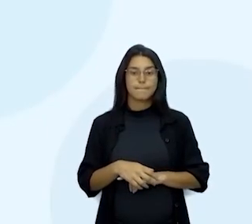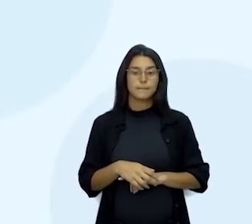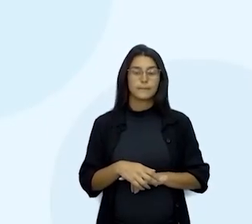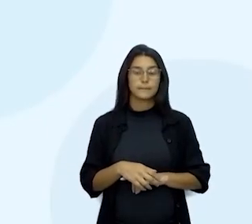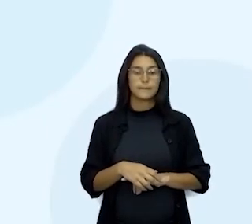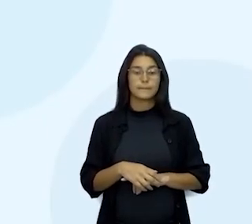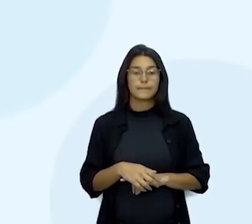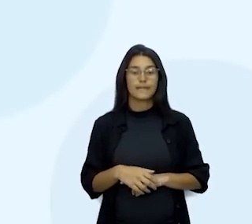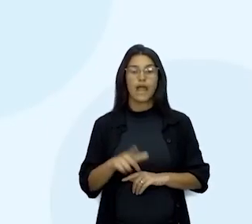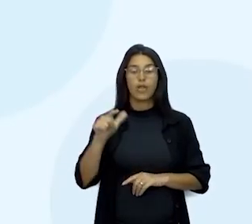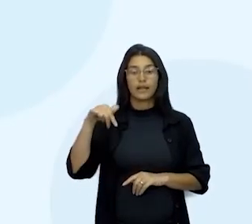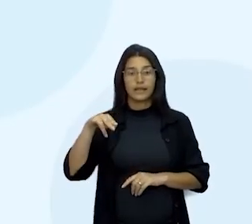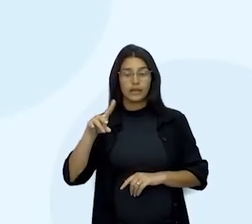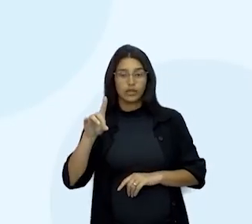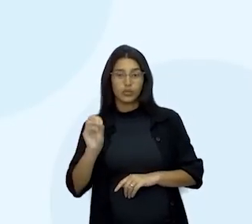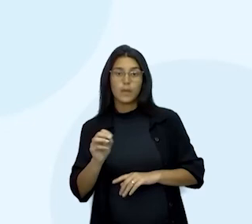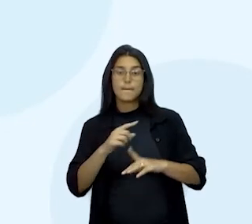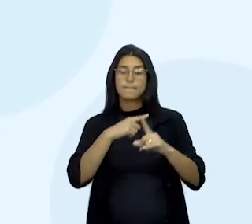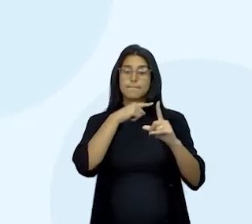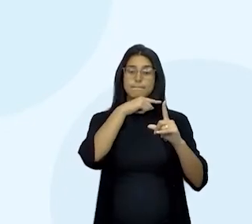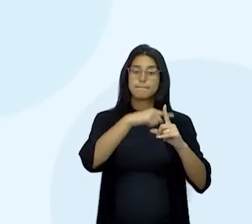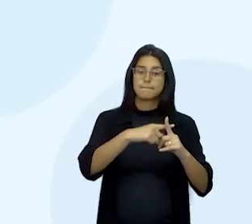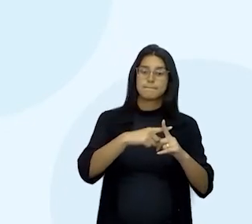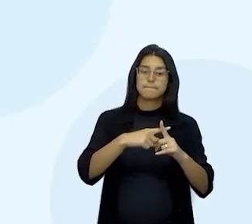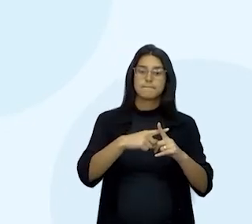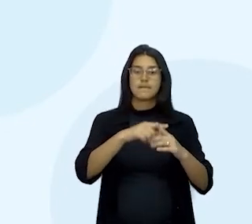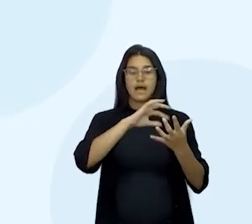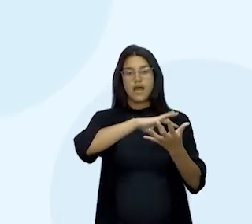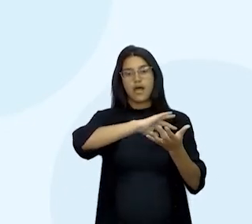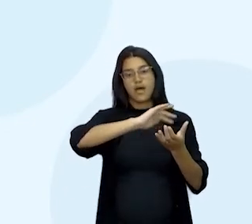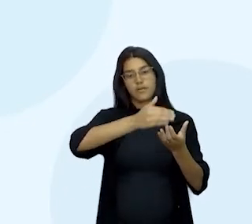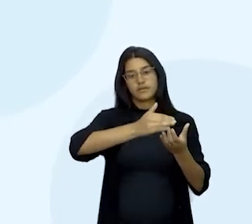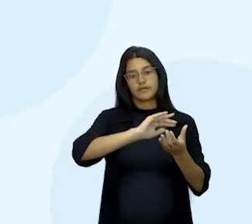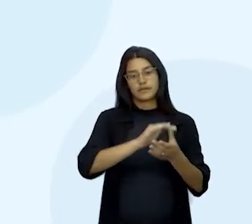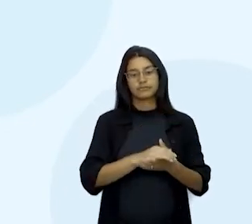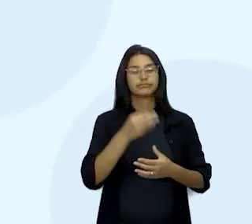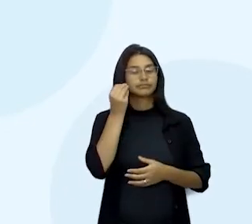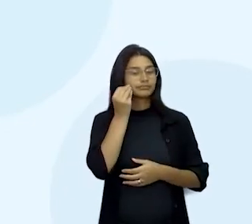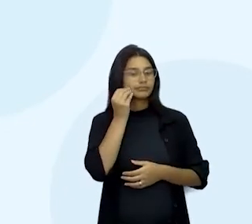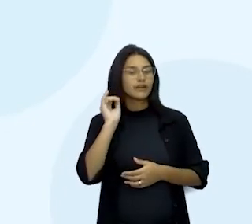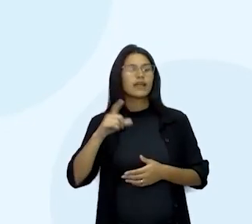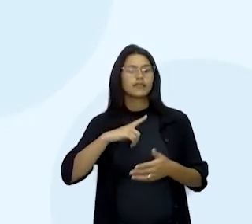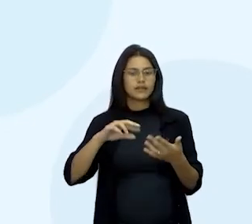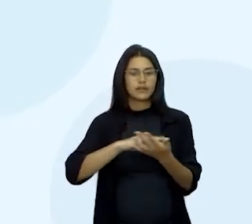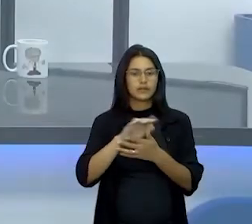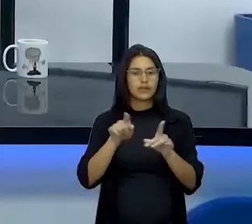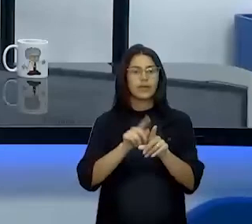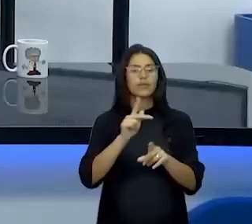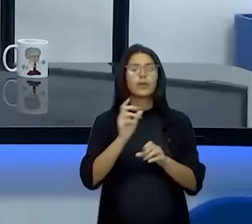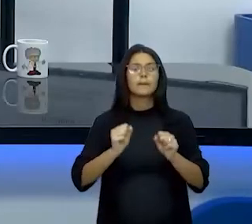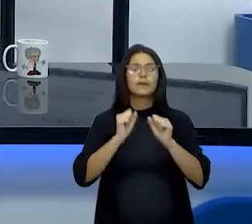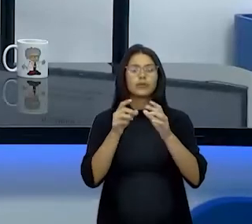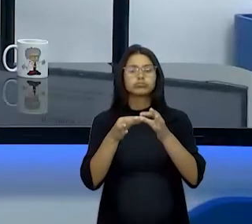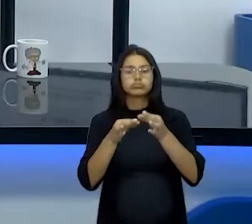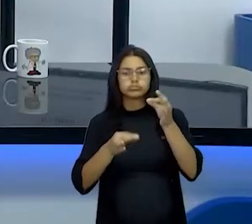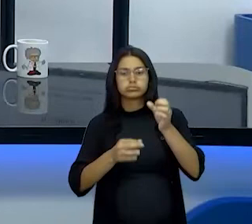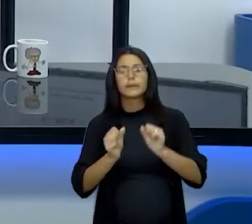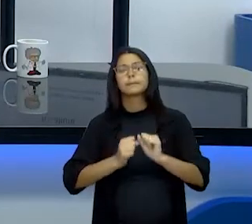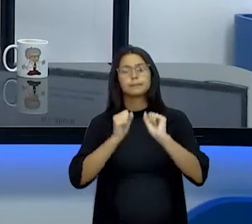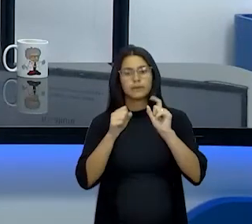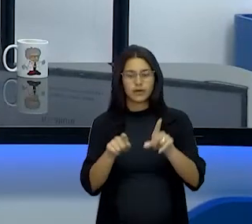líquido, mais a pressão atmosférica. Exato. Bacana esse experimento, dá pra brincar Bacana. bastante coisa, né? Ah, professor, eu posso medir a altura? Você pode